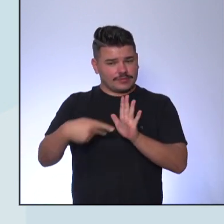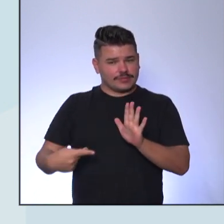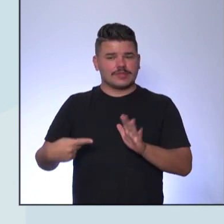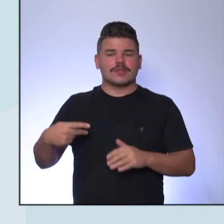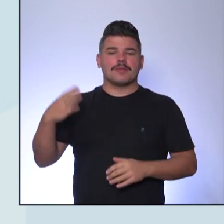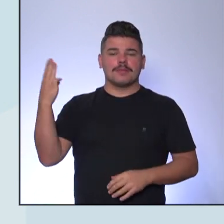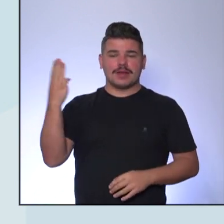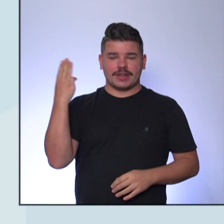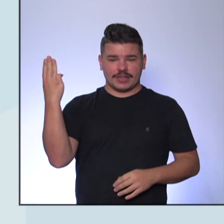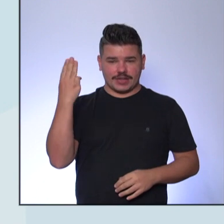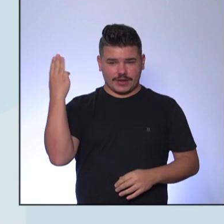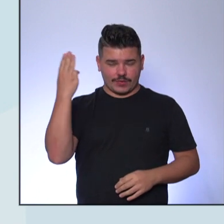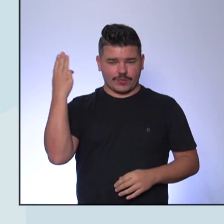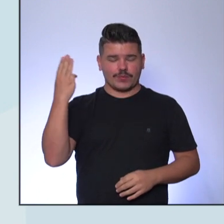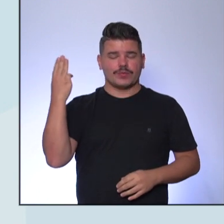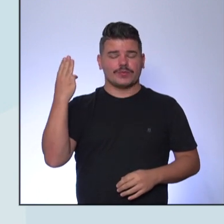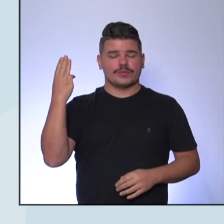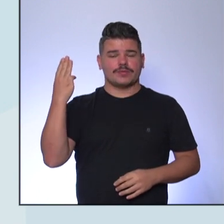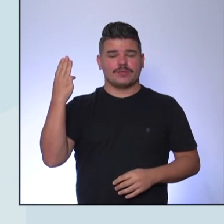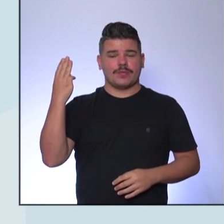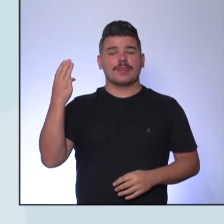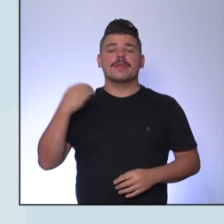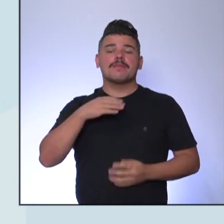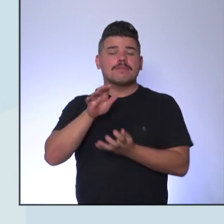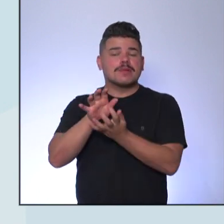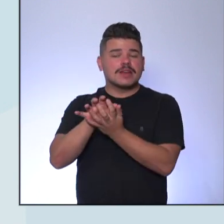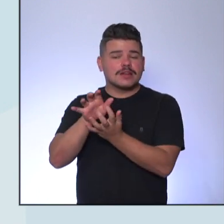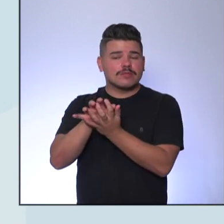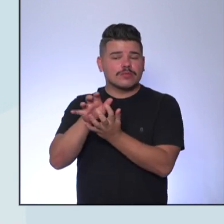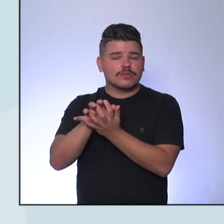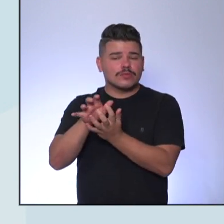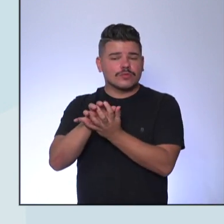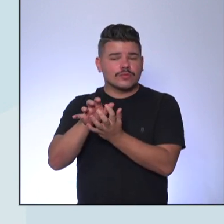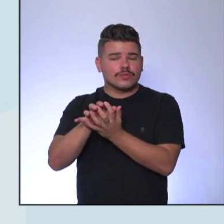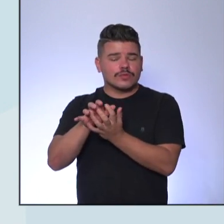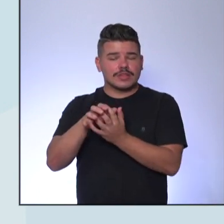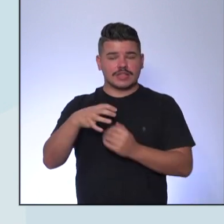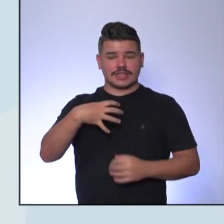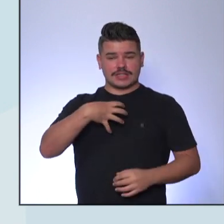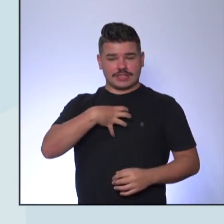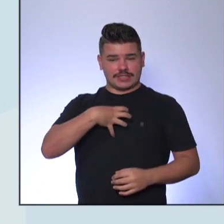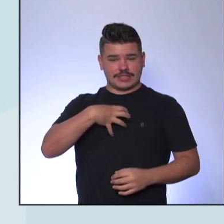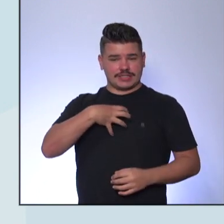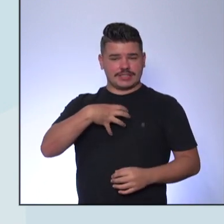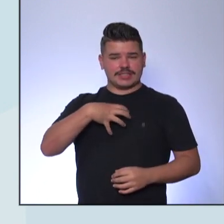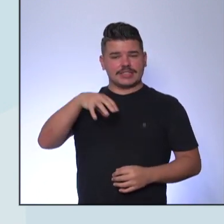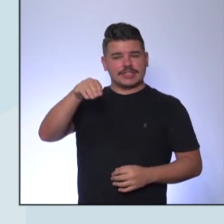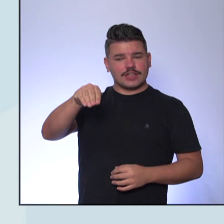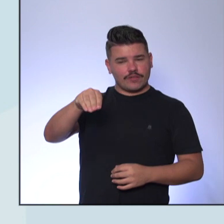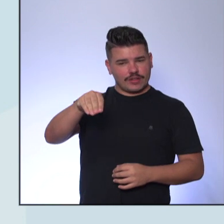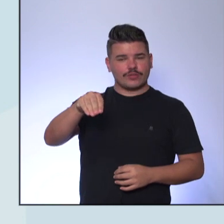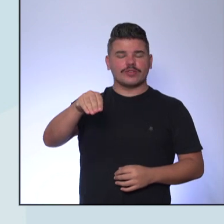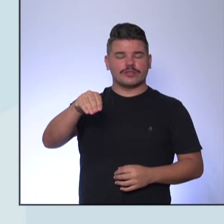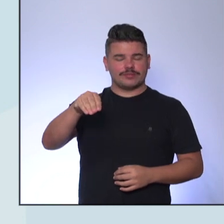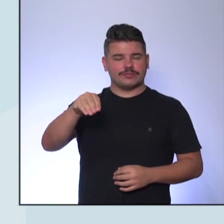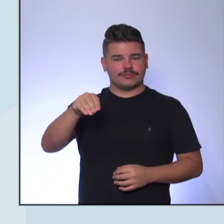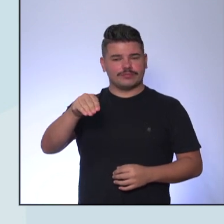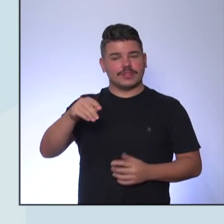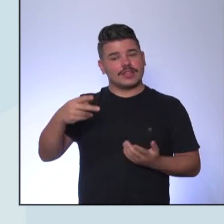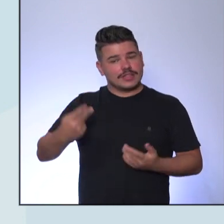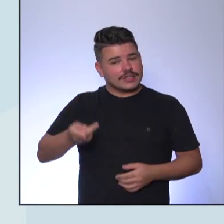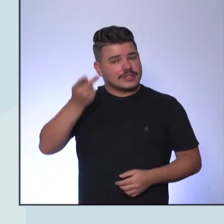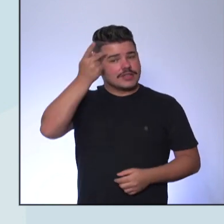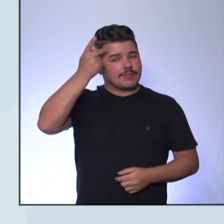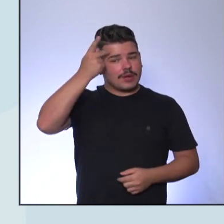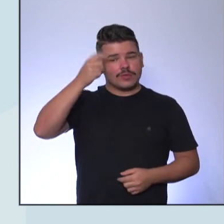Recife, em Pernambuco, Salvador, e em São Paulo nós vamos ter outras cidades. Continuamos aí com Santos, mas algumas cidades